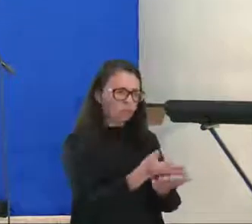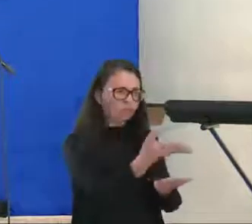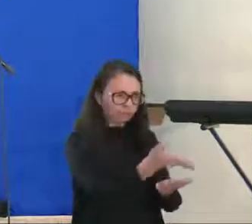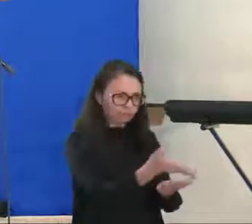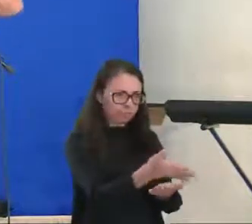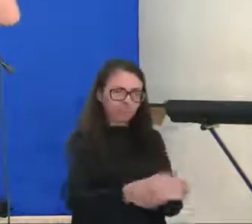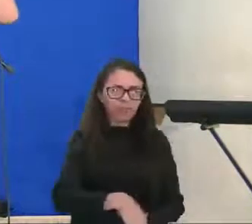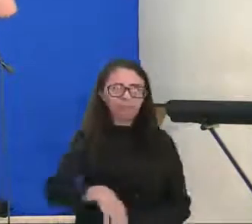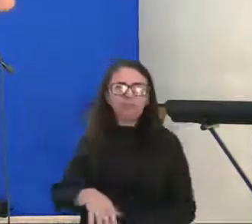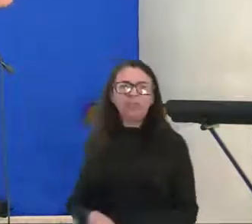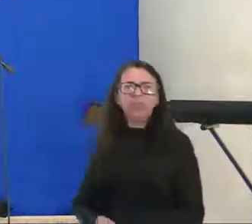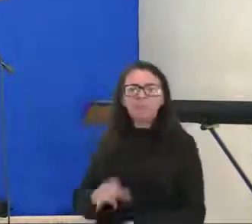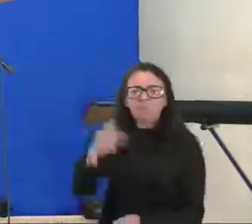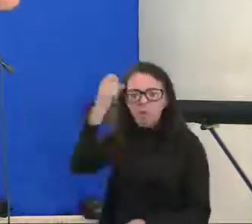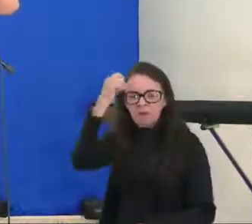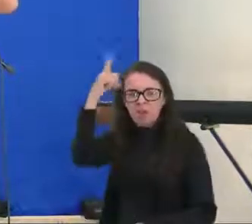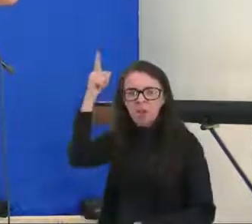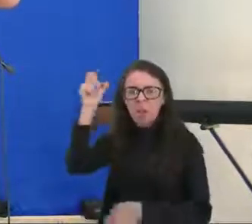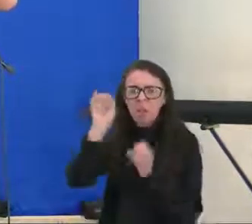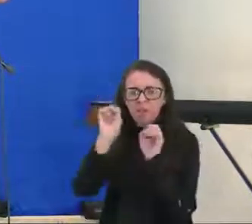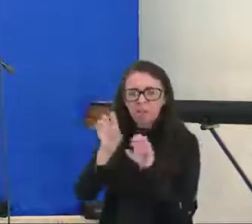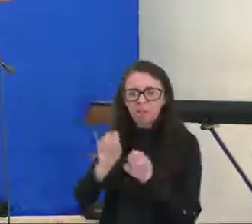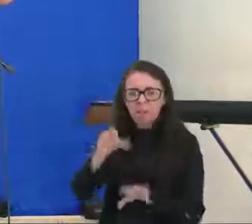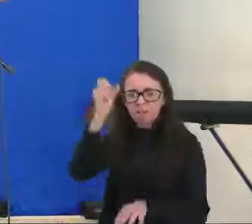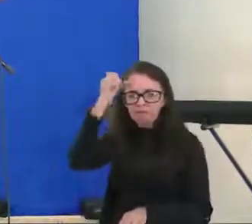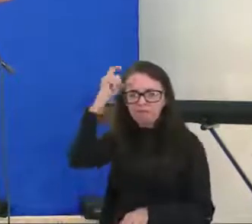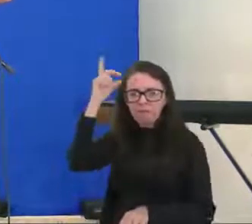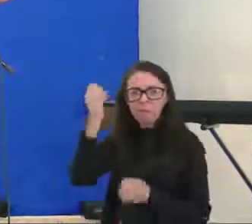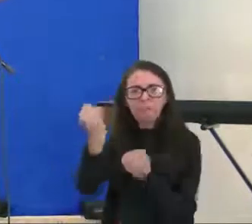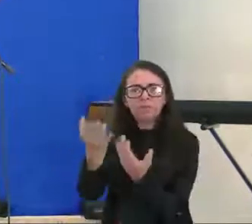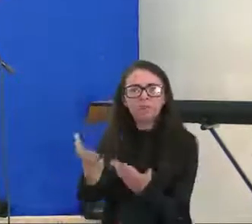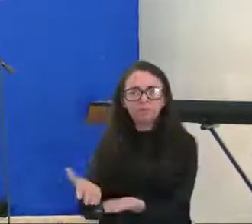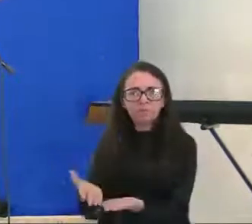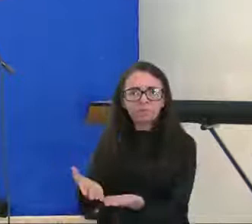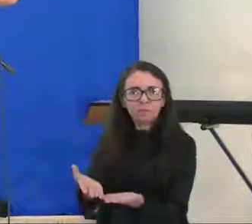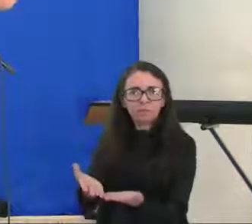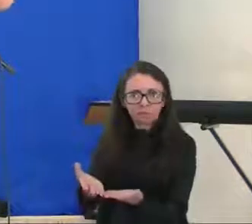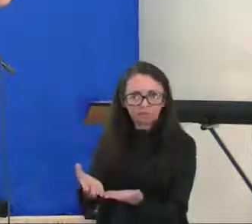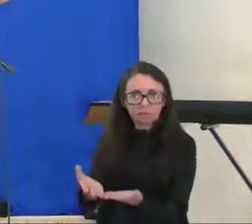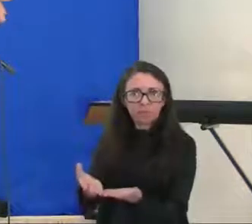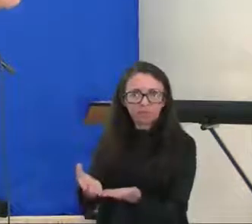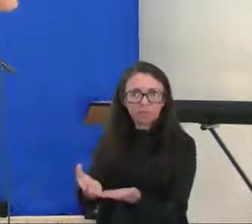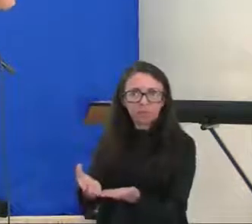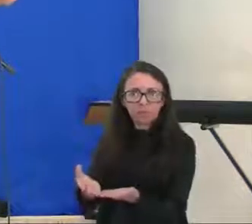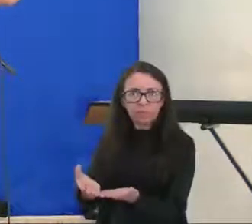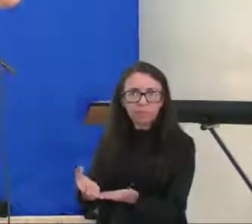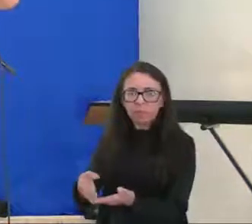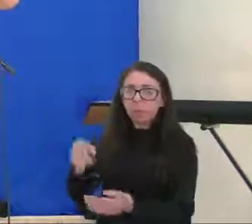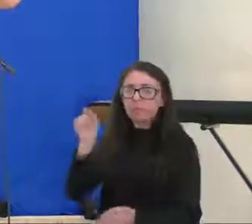Quem que te dá o quanto for necessário para o momento da obra, tal.